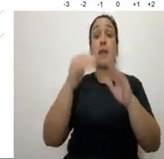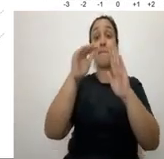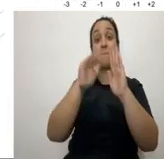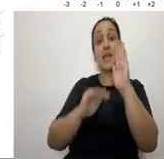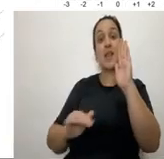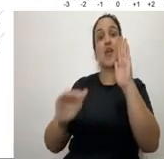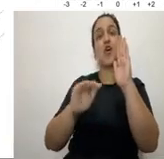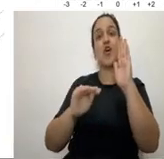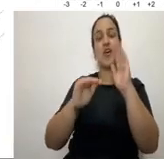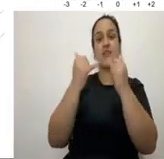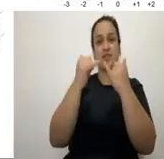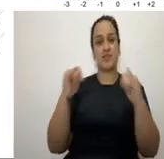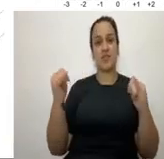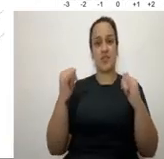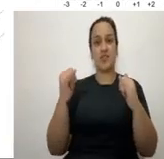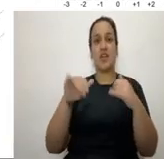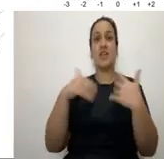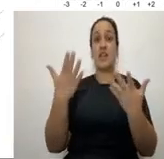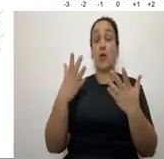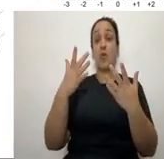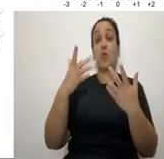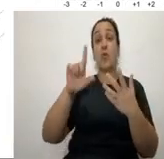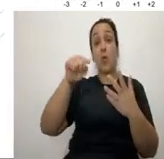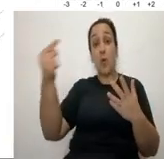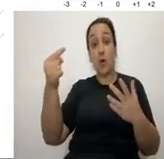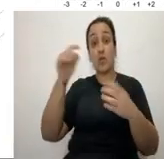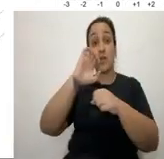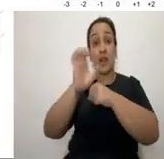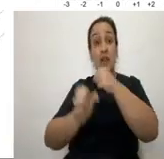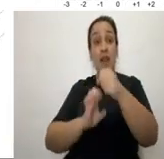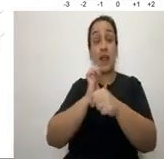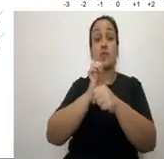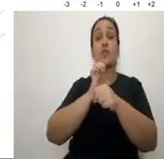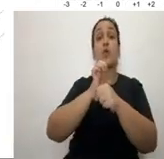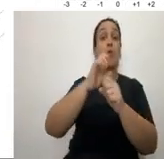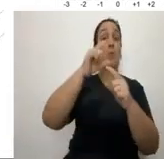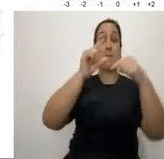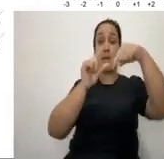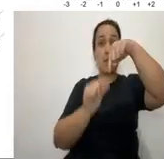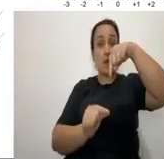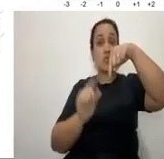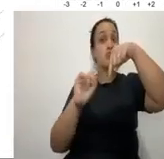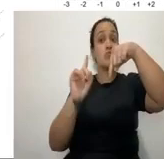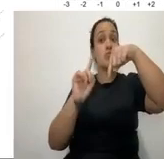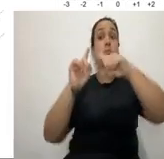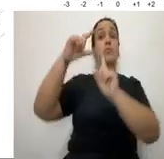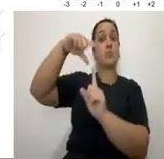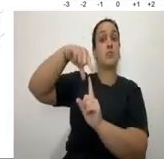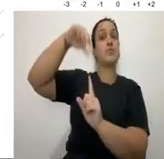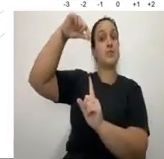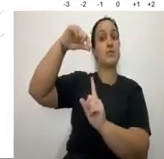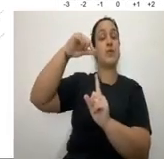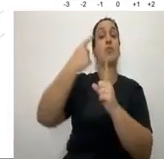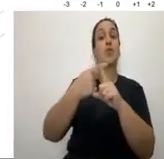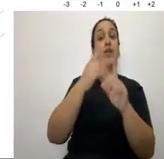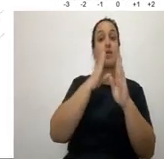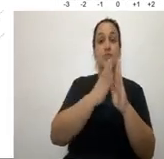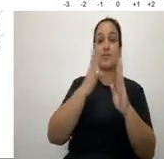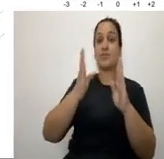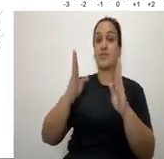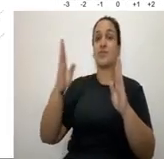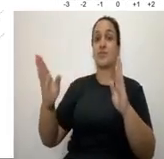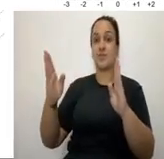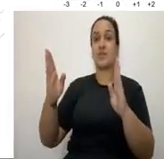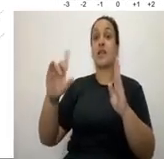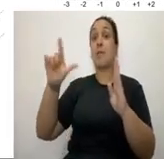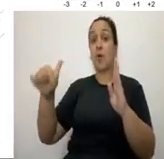se deve a um estado de menor energia. Então, o próximo elétron vai para o próximo subnível, que é o 0. E aí